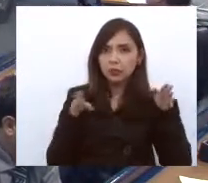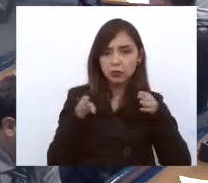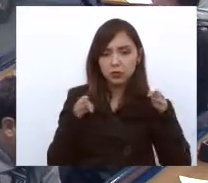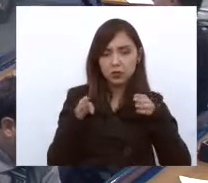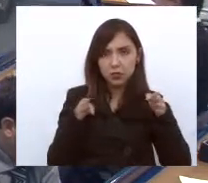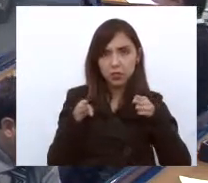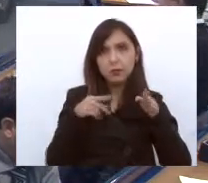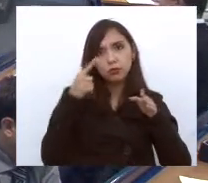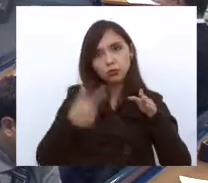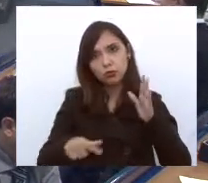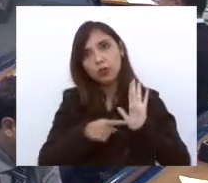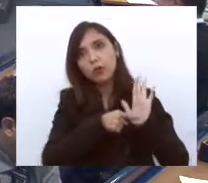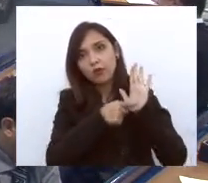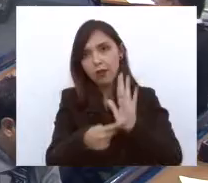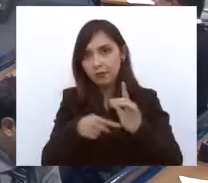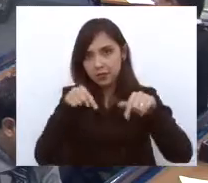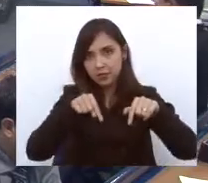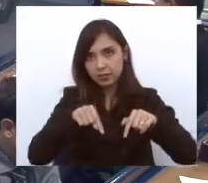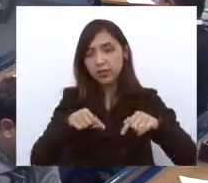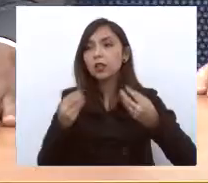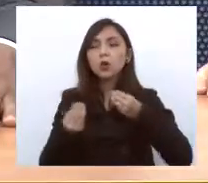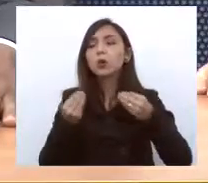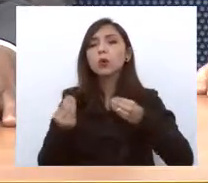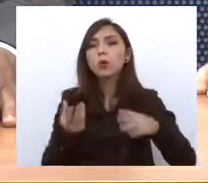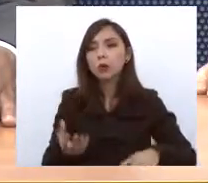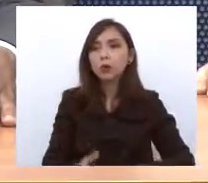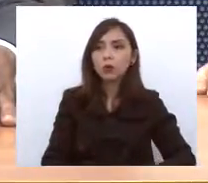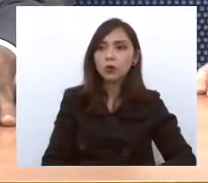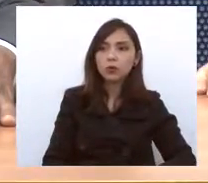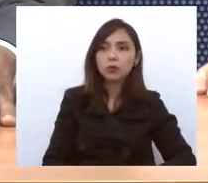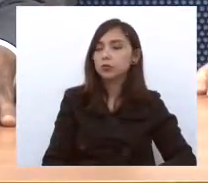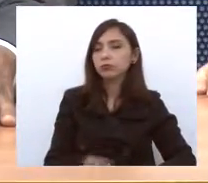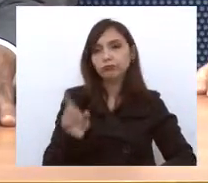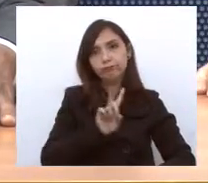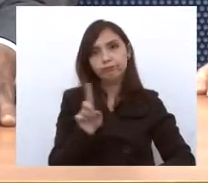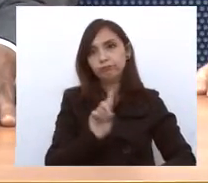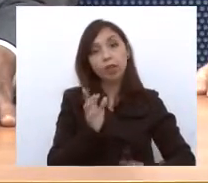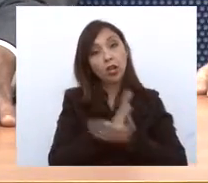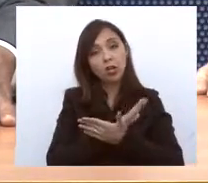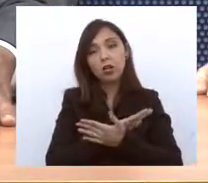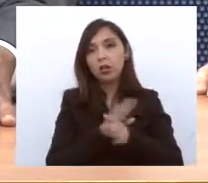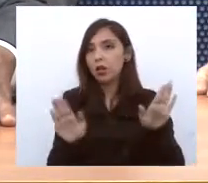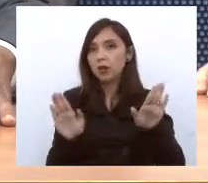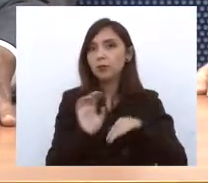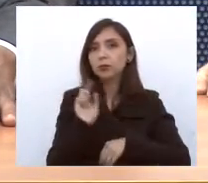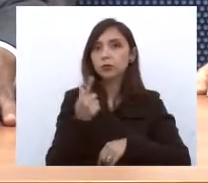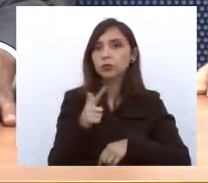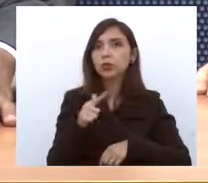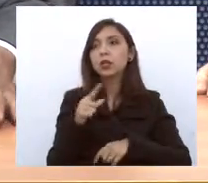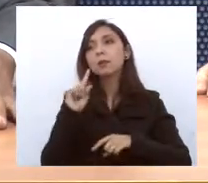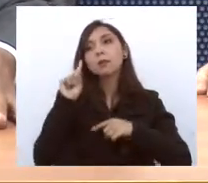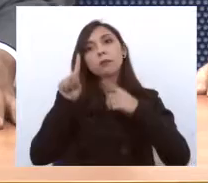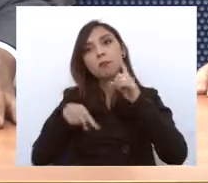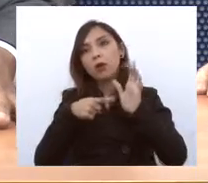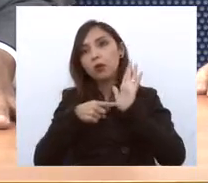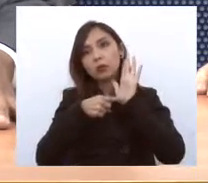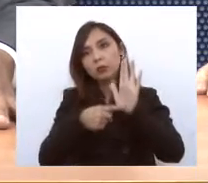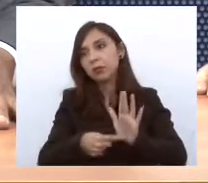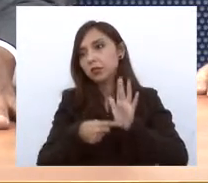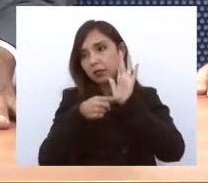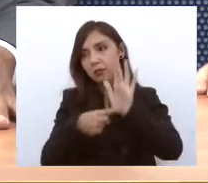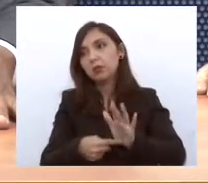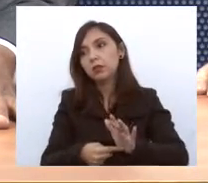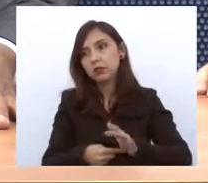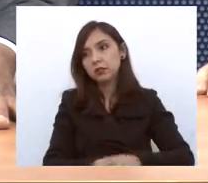ser reapresentado aqui ou como é que funciona isso? Não, vereador. Não existe. Pode apresentar na próxima sessão.